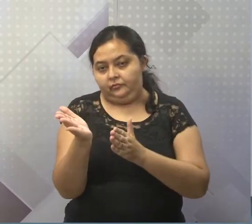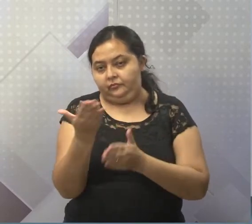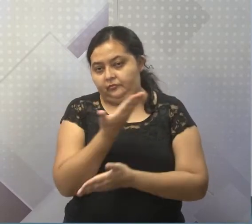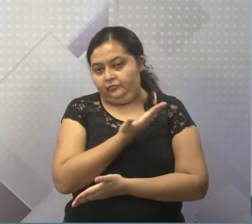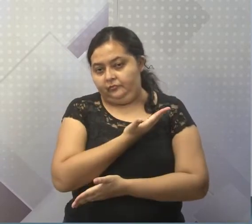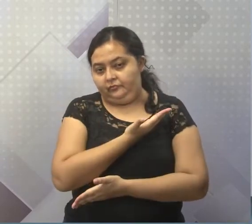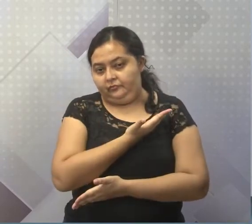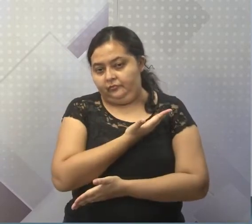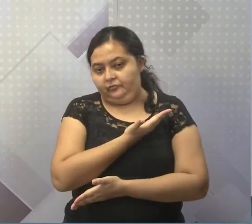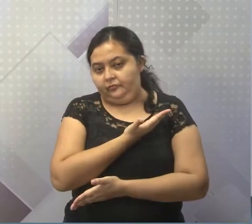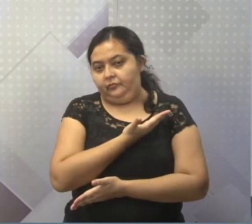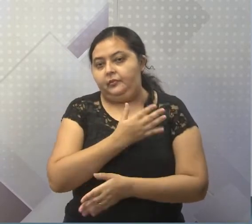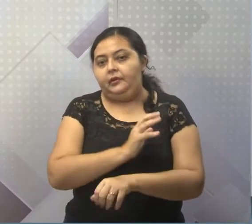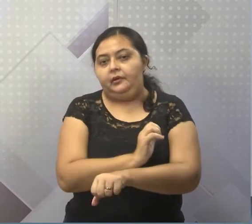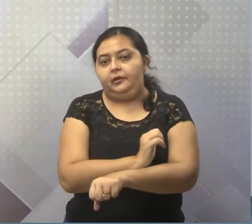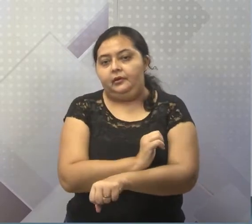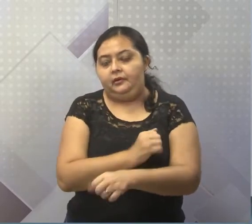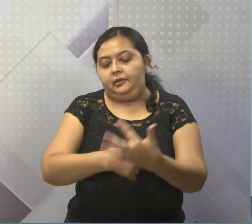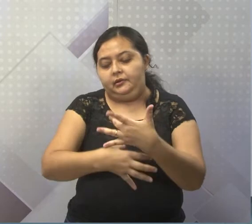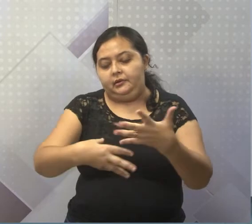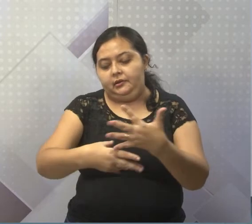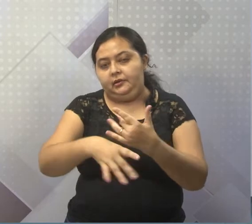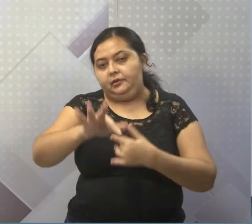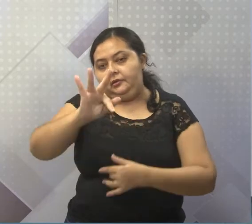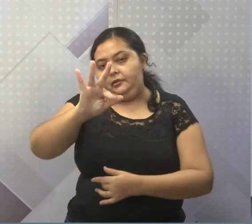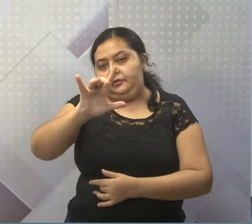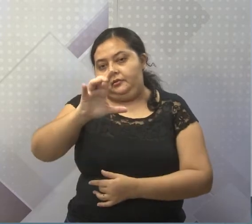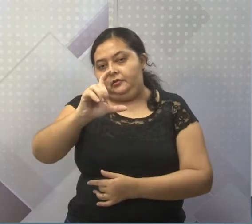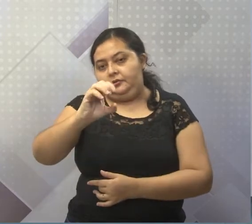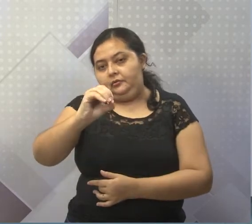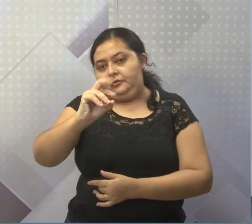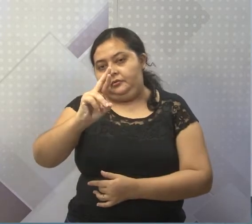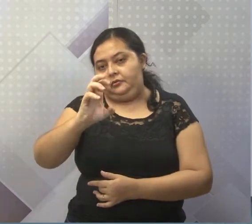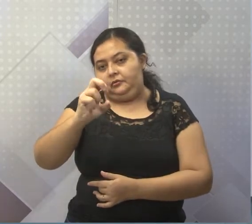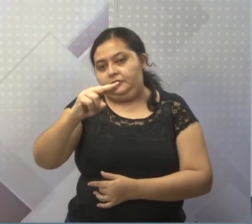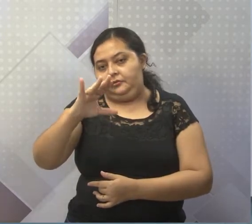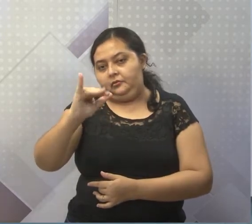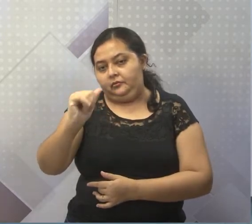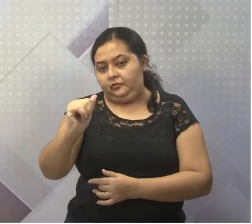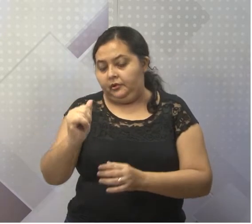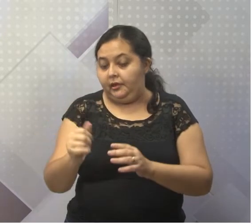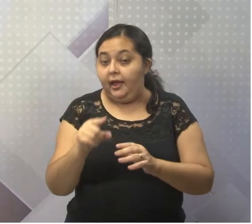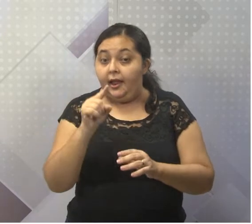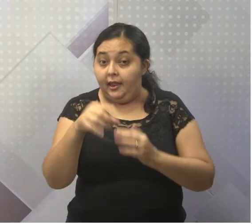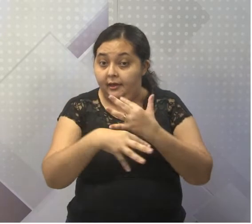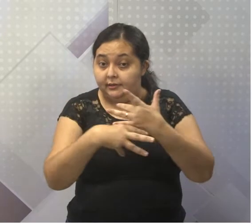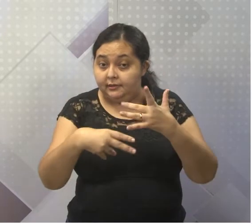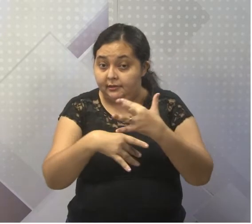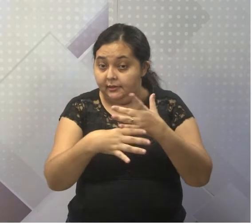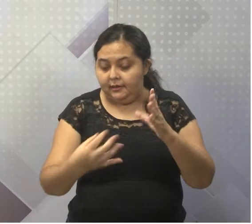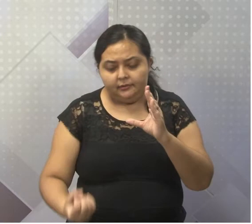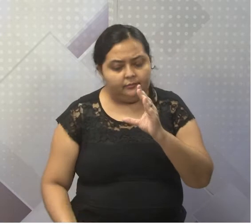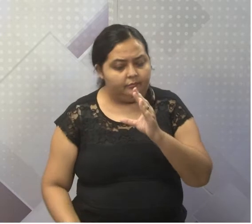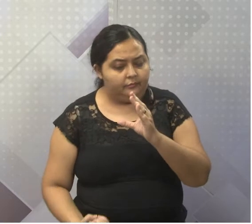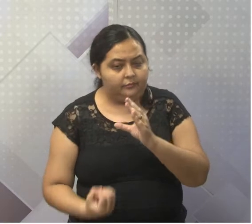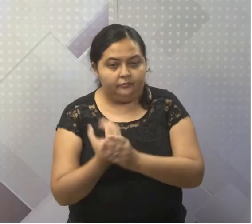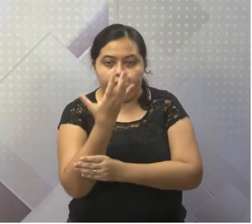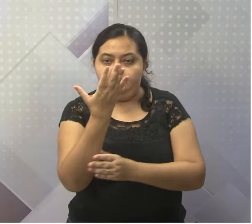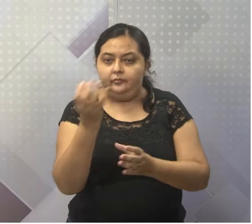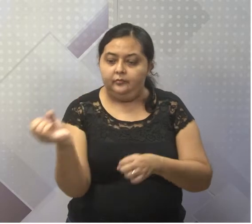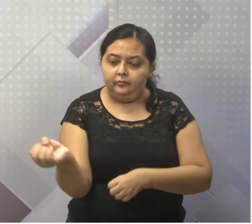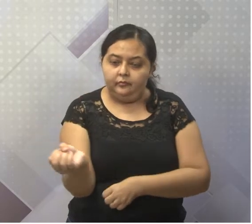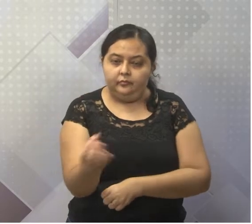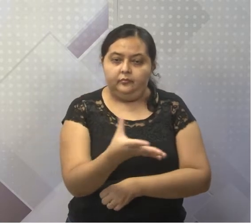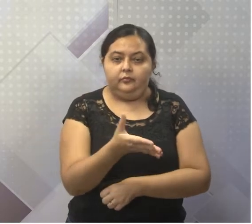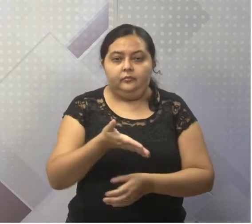porque Florença gente para quem não sabe foi um grande berço para esse movimento tá bom volta para cá Olha só